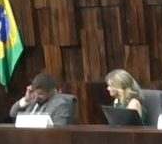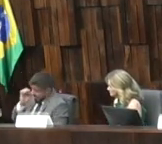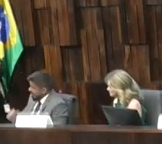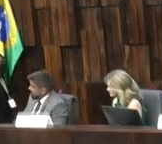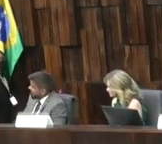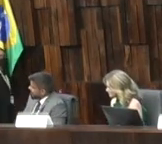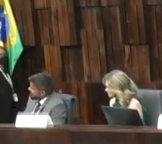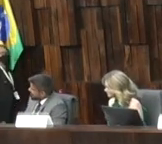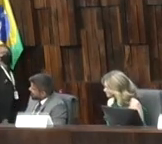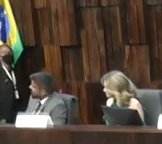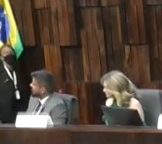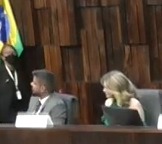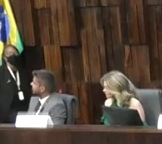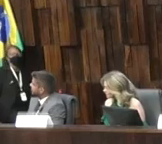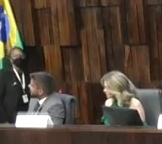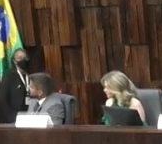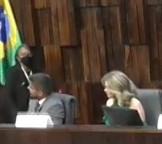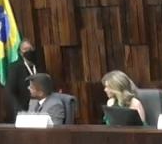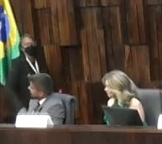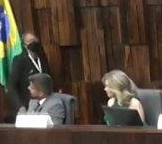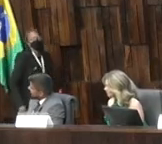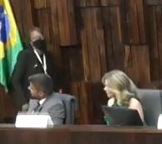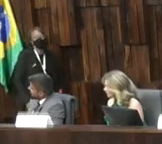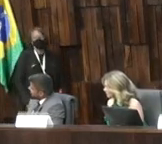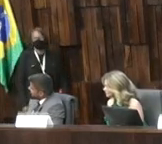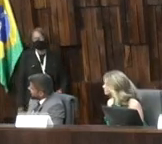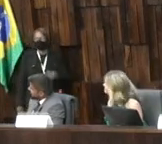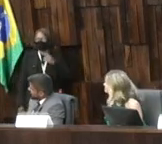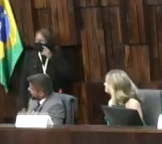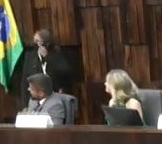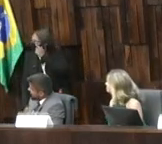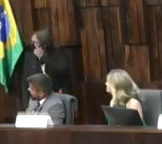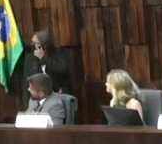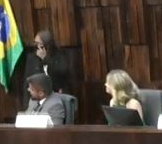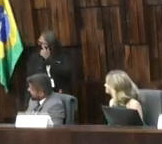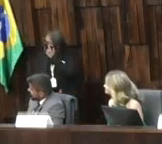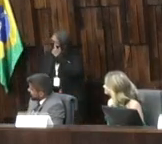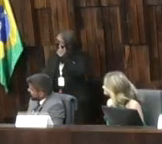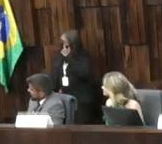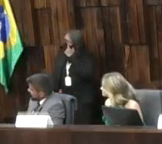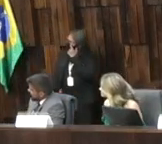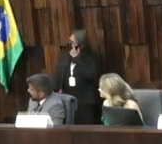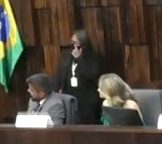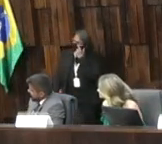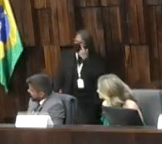Eu, com muita honra, eu venho a essa casa aqui